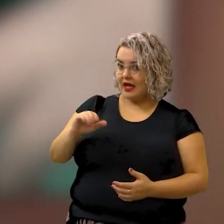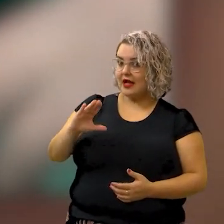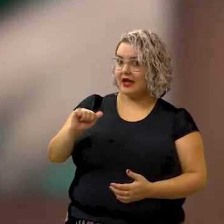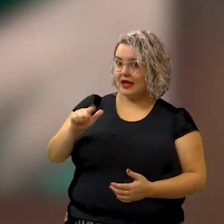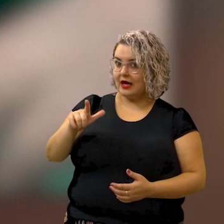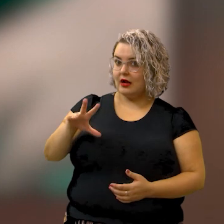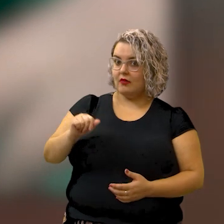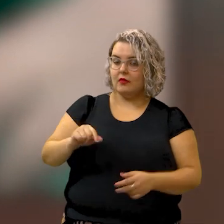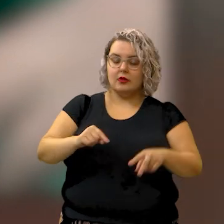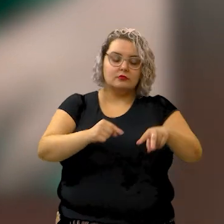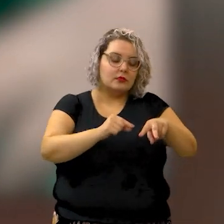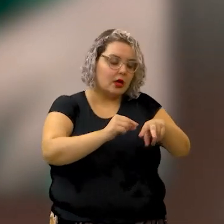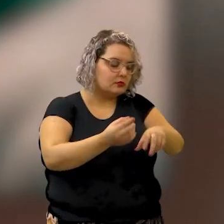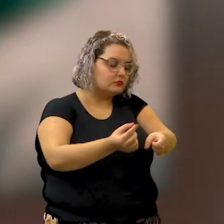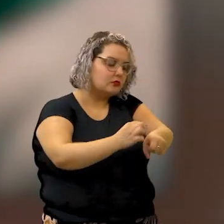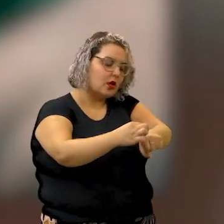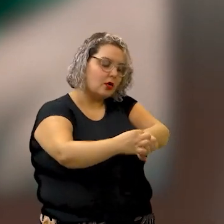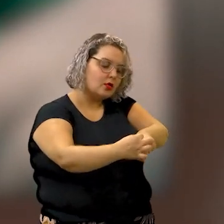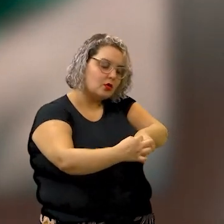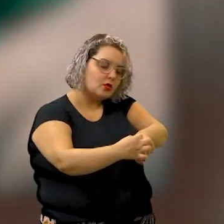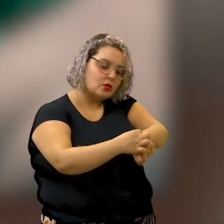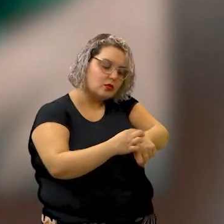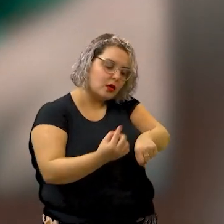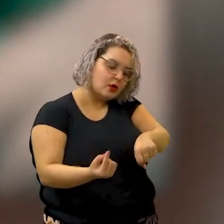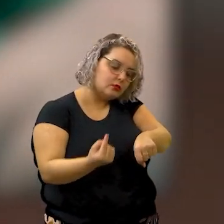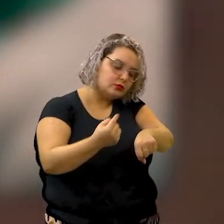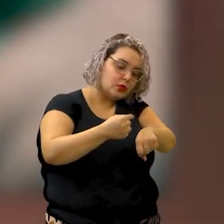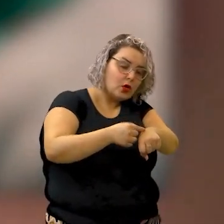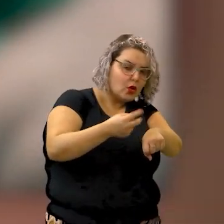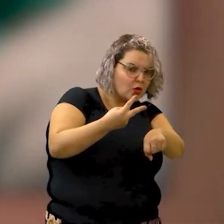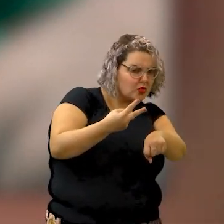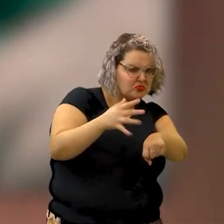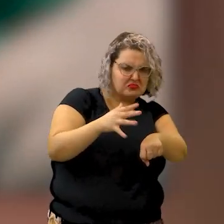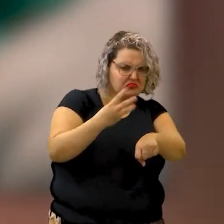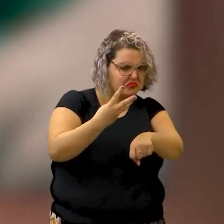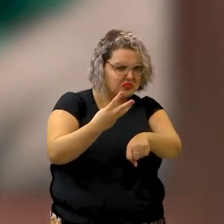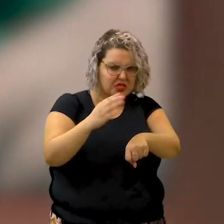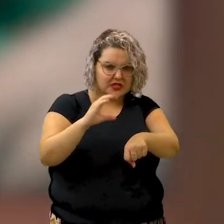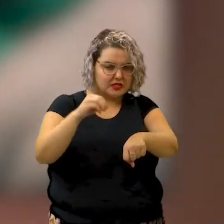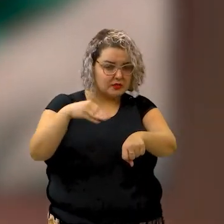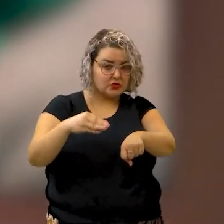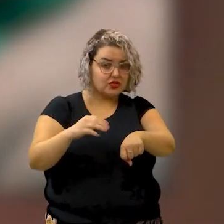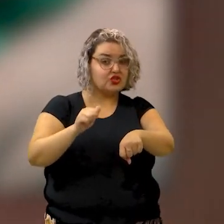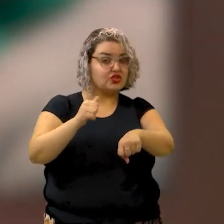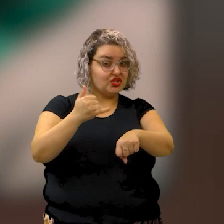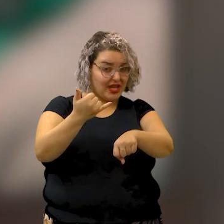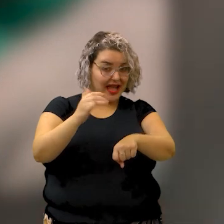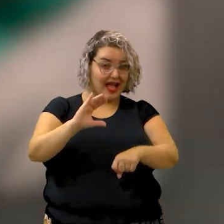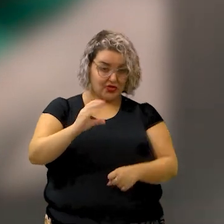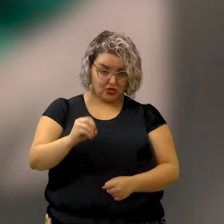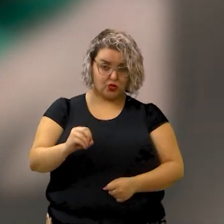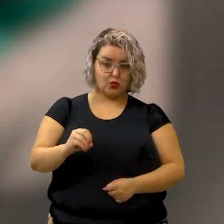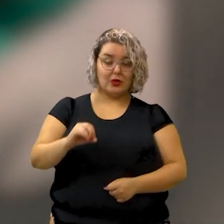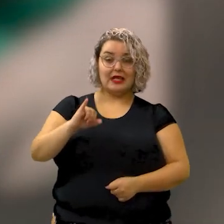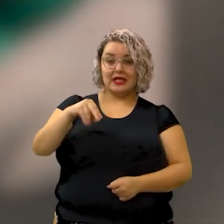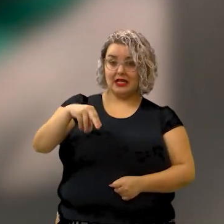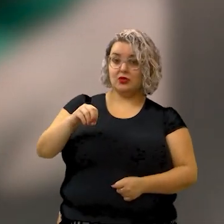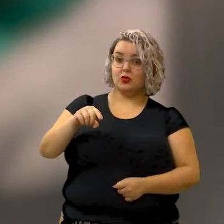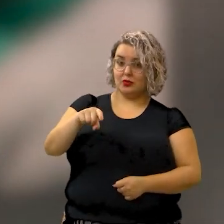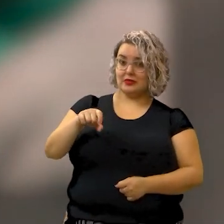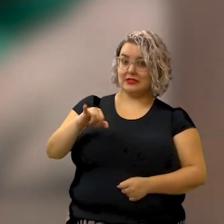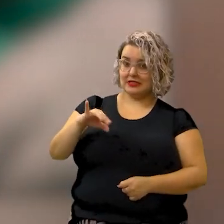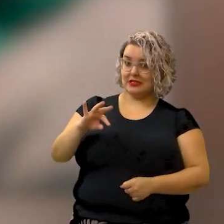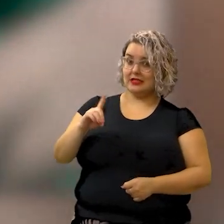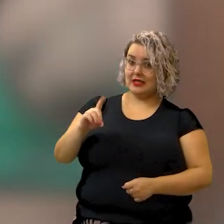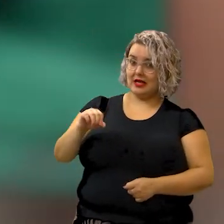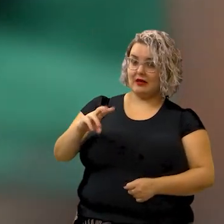na altura da veia da barriga, a gente coloca uma pecinha de mais ou menos uns 2, 3 centímetros de aço inoxidável, que vai evitar